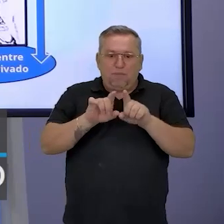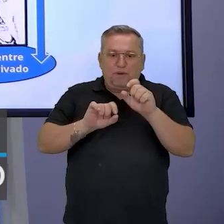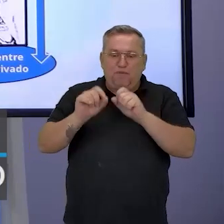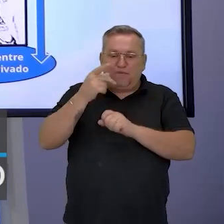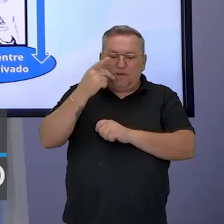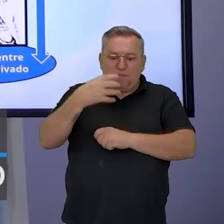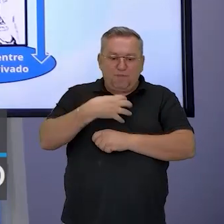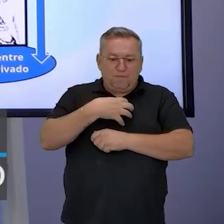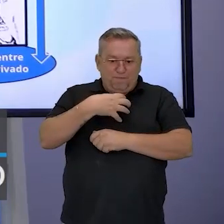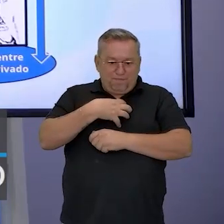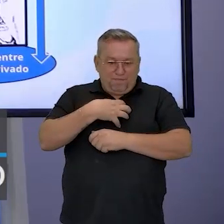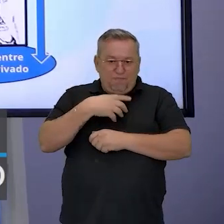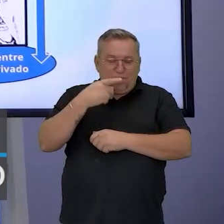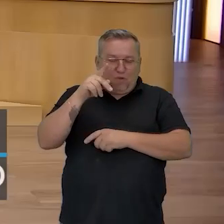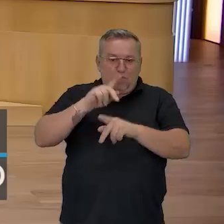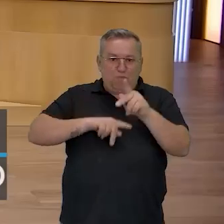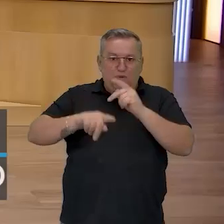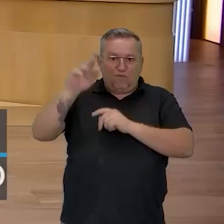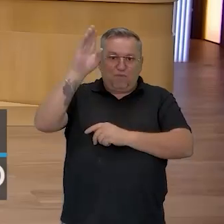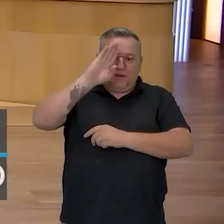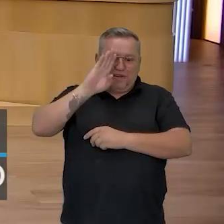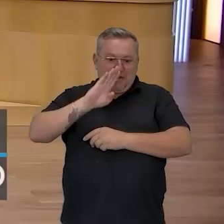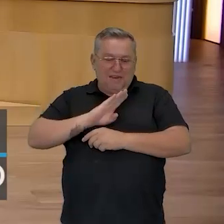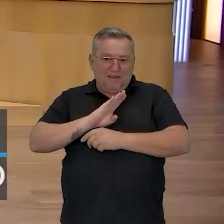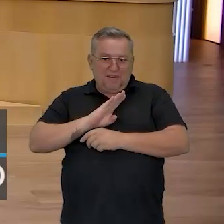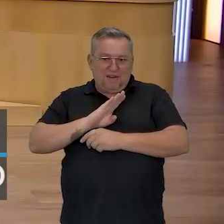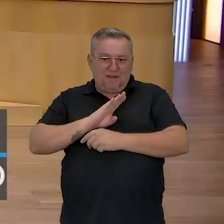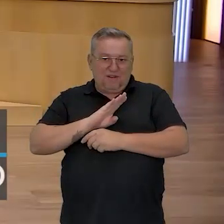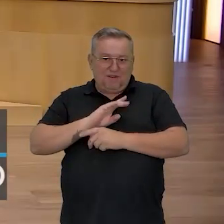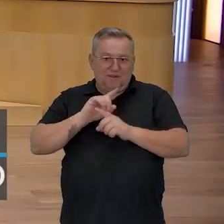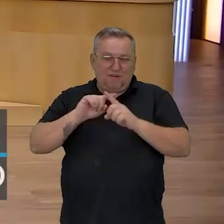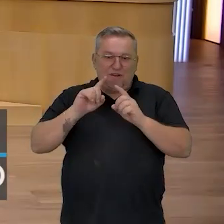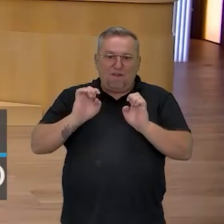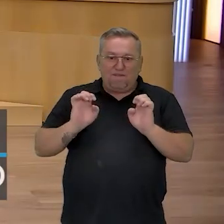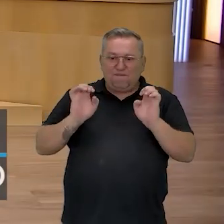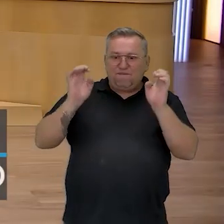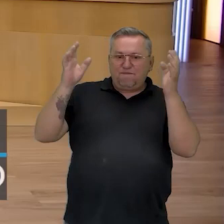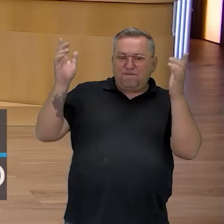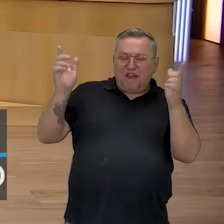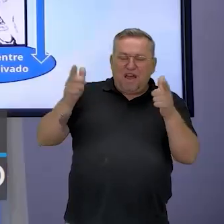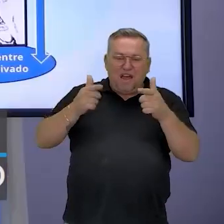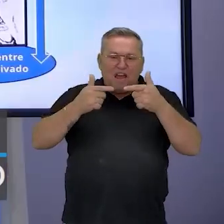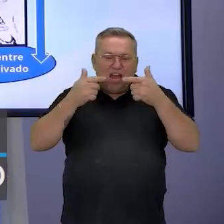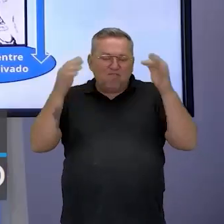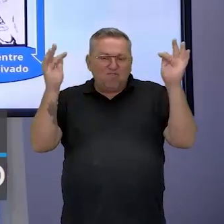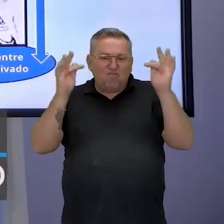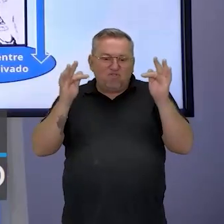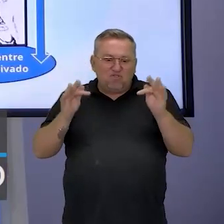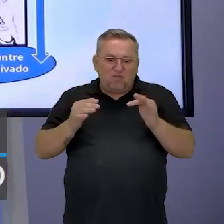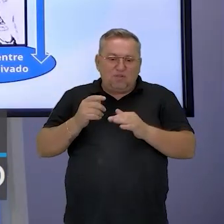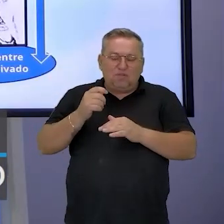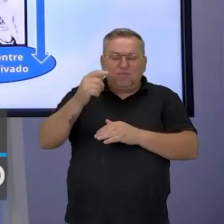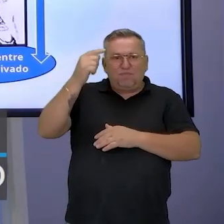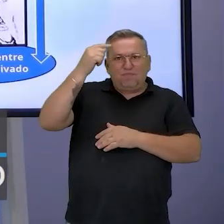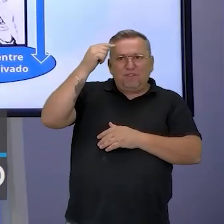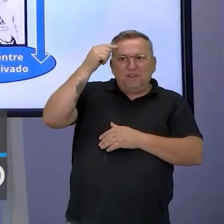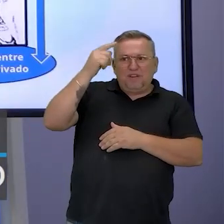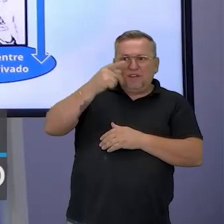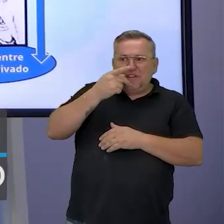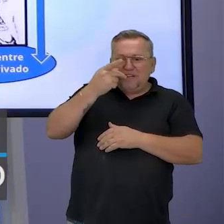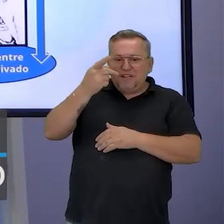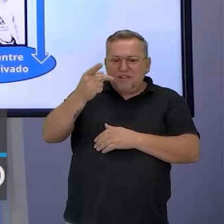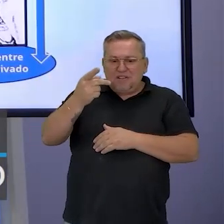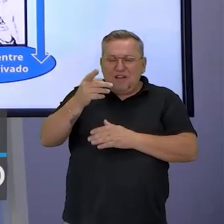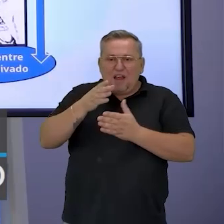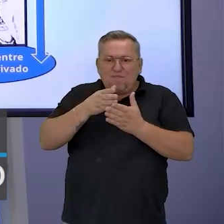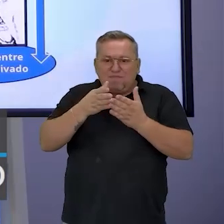das características do povo brasileiro era ser festeiro, felizão, quase eu estava até imaginando que ela fosse cair